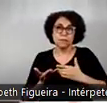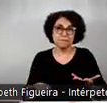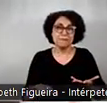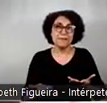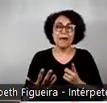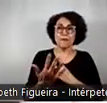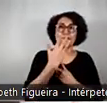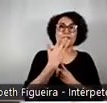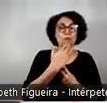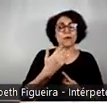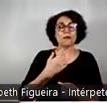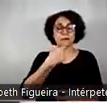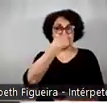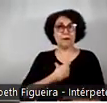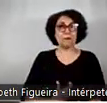para o Brasil,